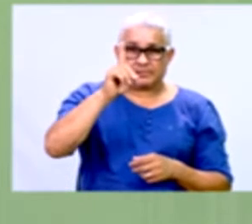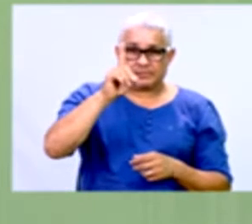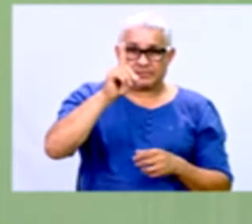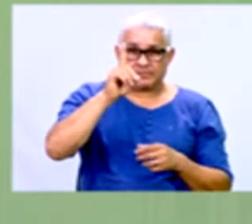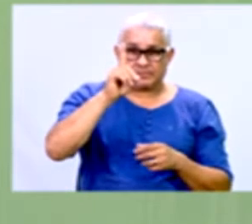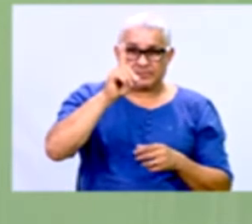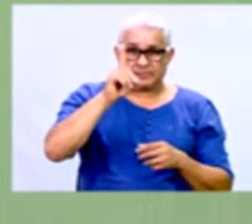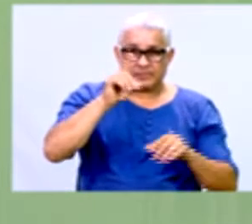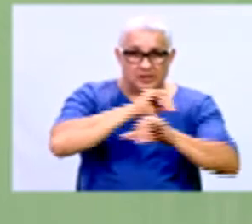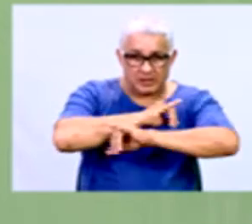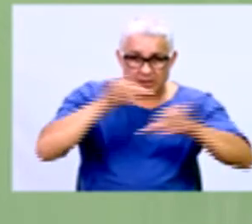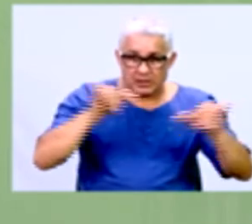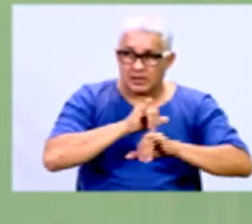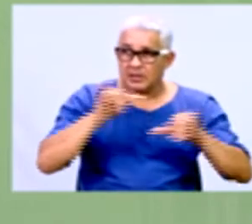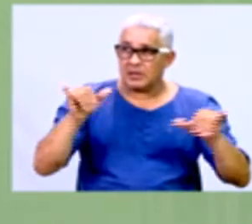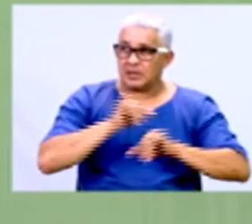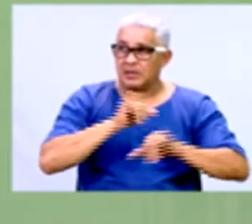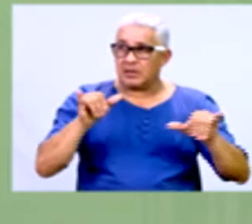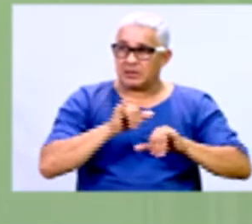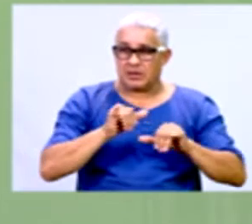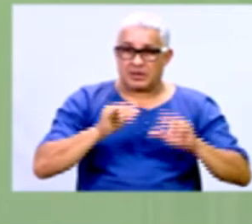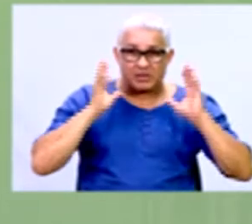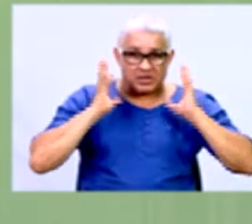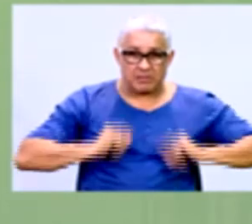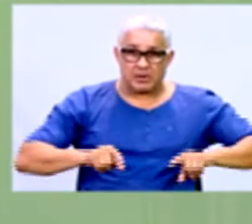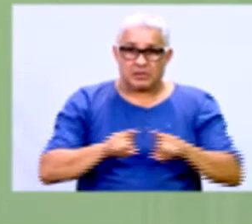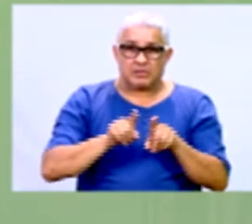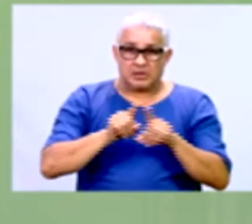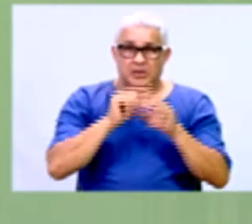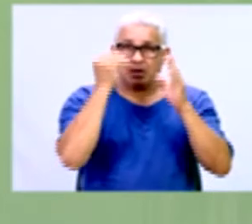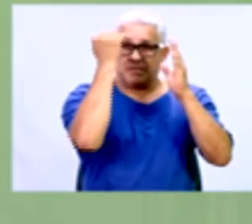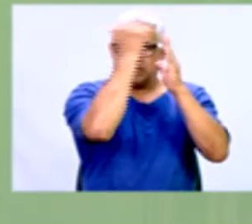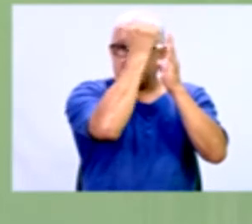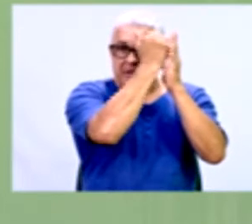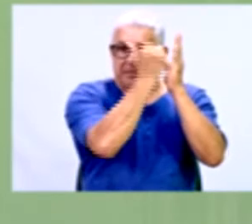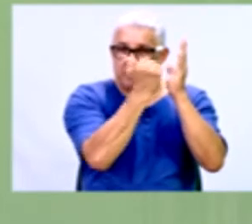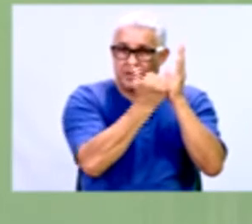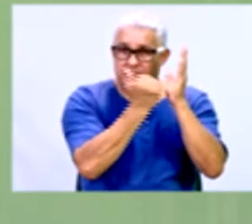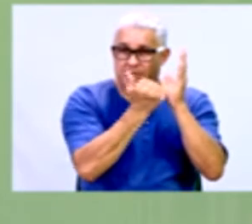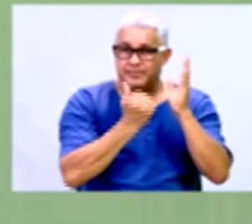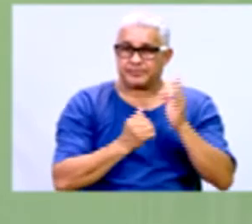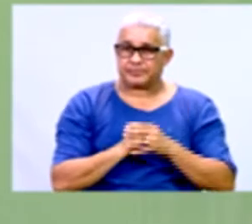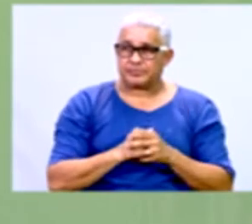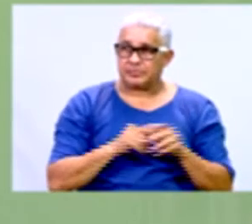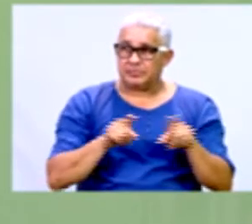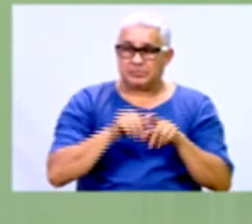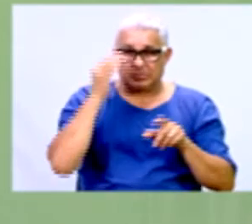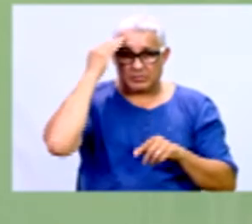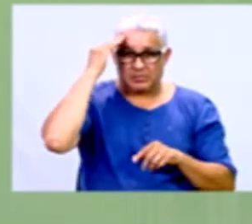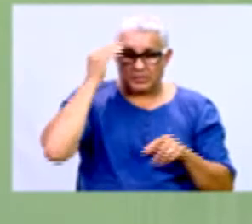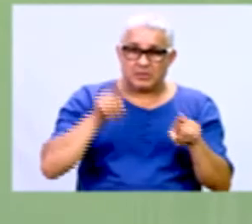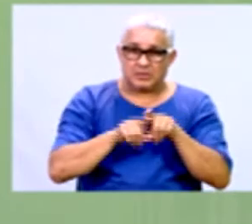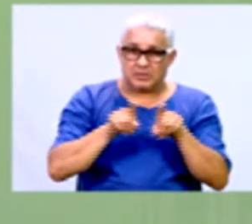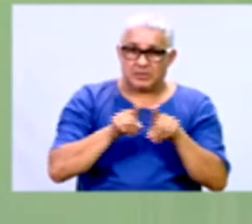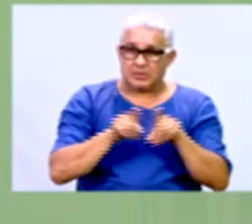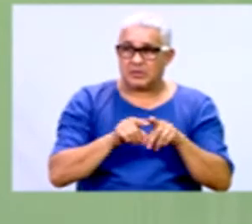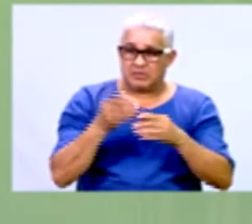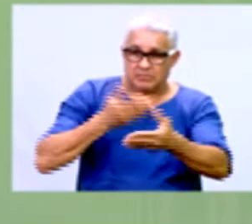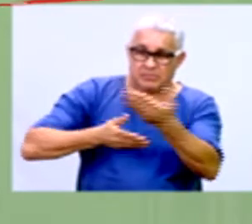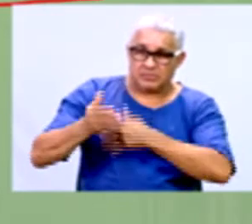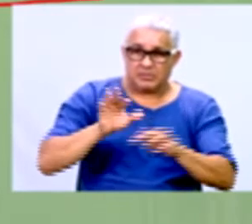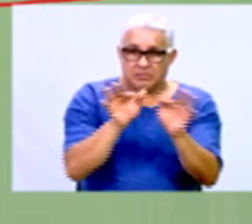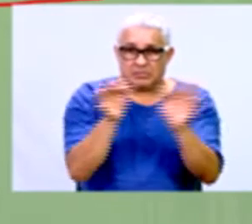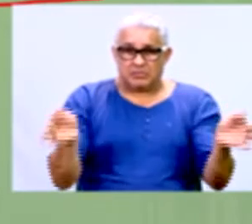e hierárquica, então a gente vai falar de hierarquia aqui, que permite o entendimento e a criação simplificada de dados, né, para transferência